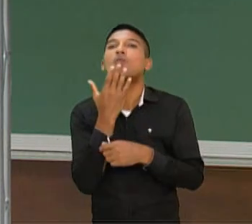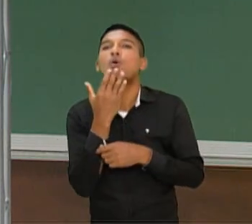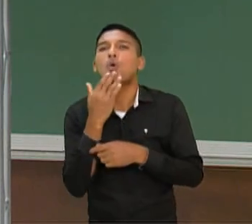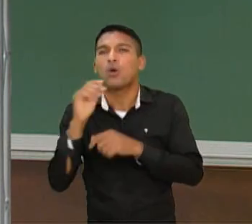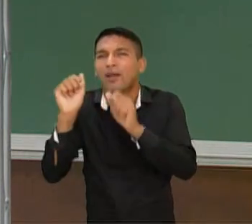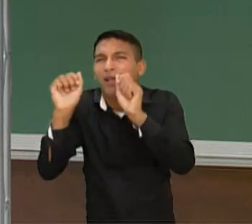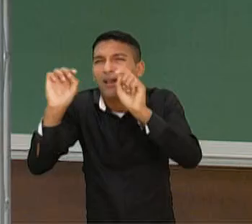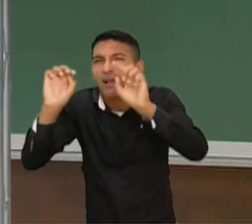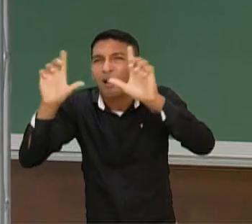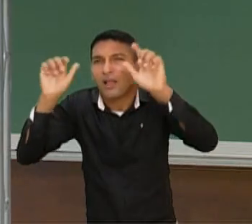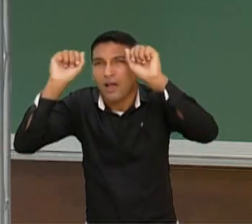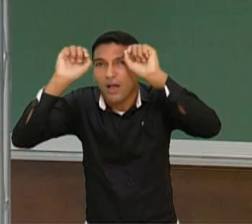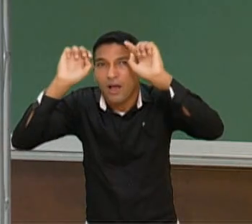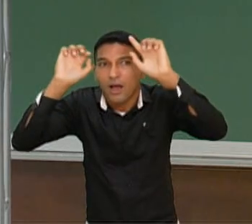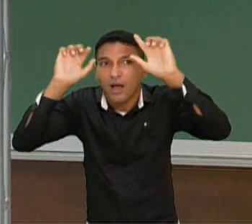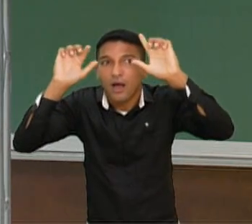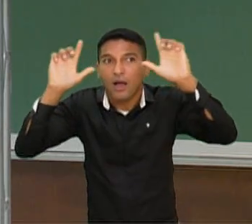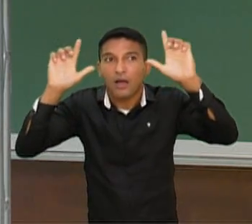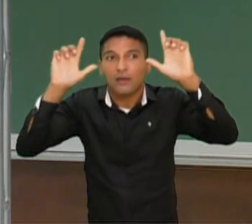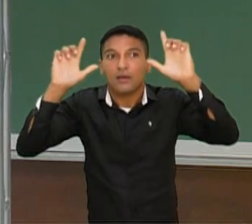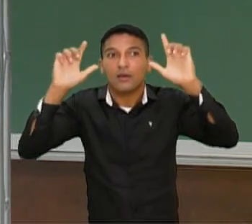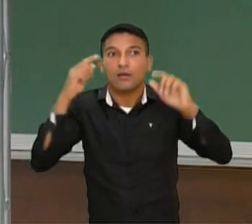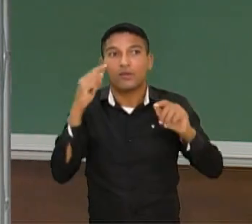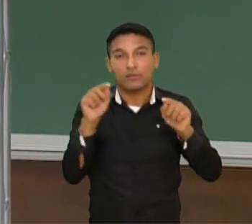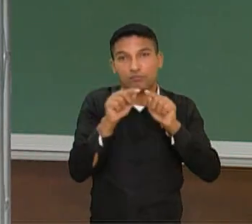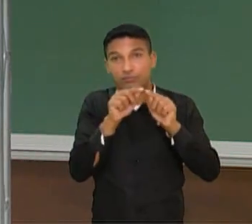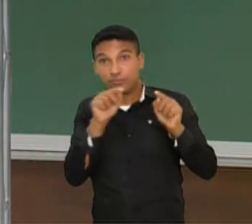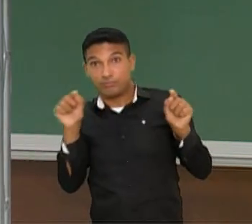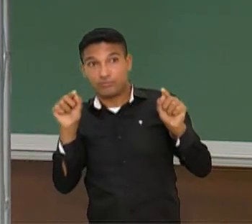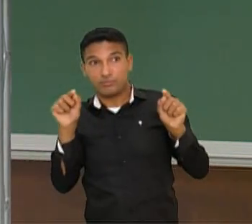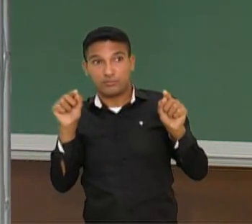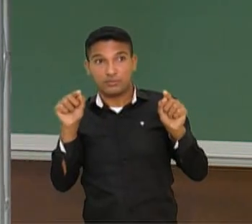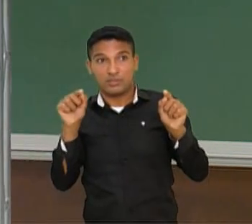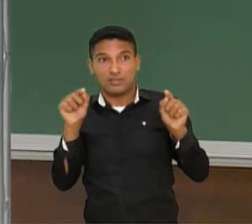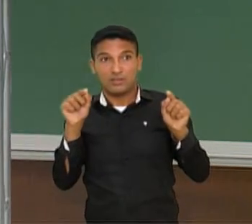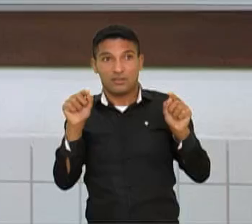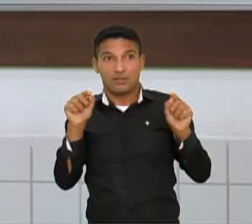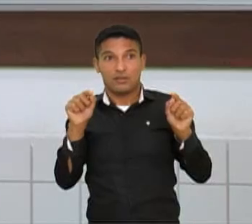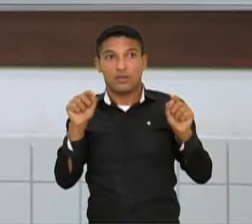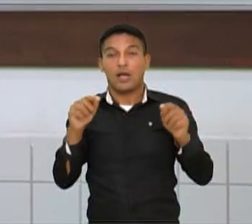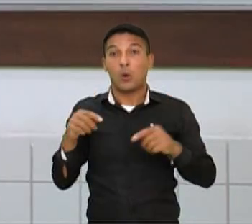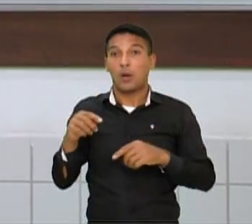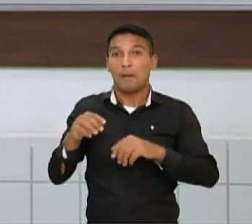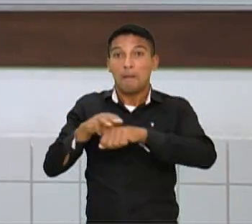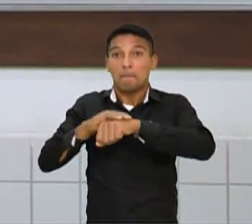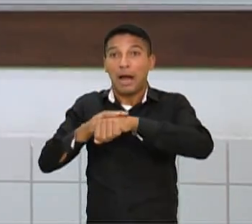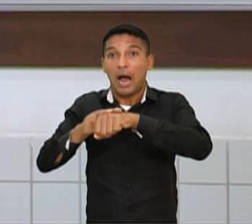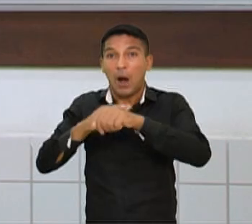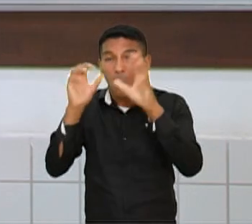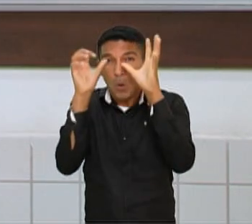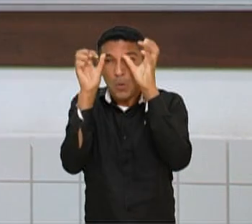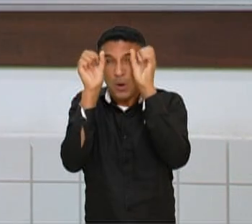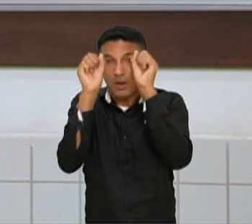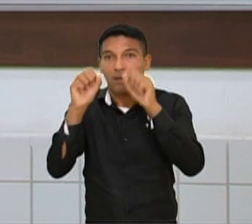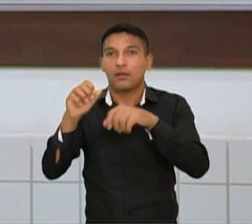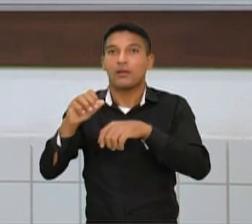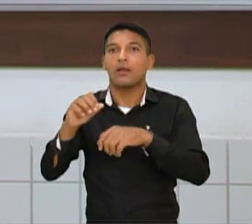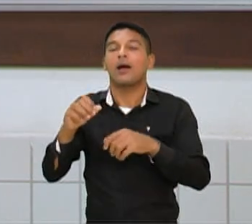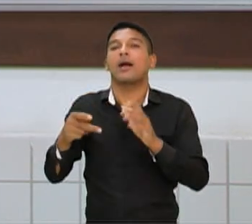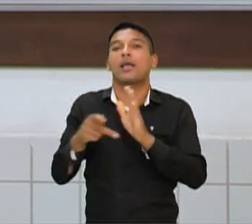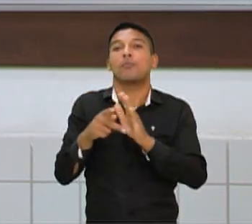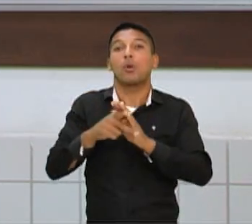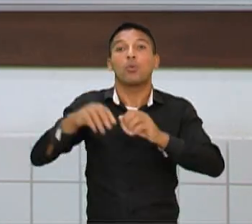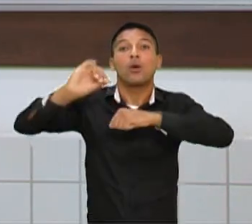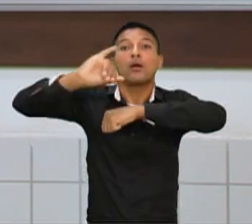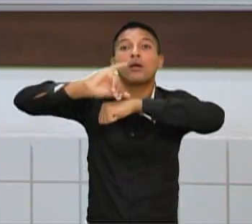região mais meridional e mais concentrada, obviamente, em volta da capital, com chamada área